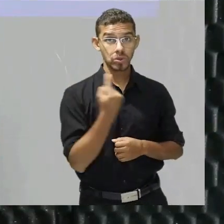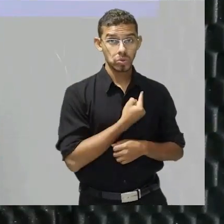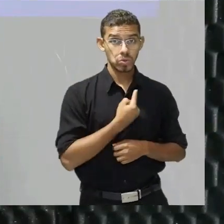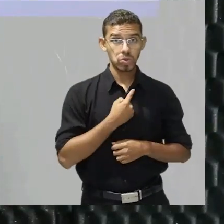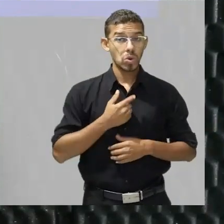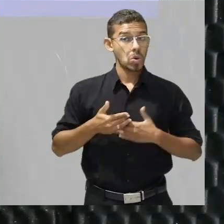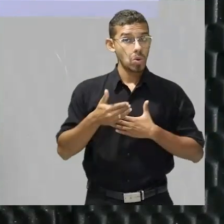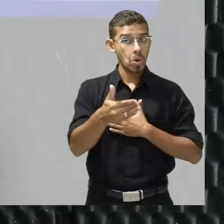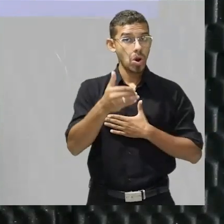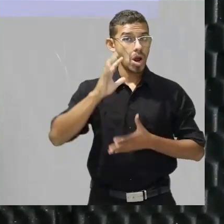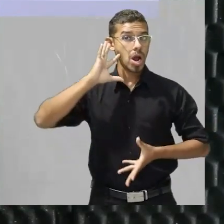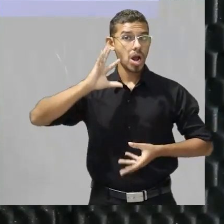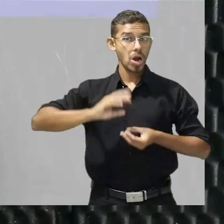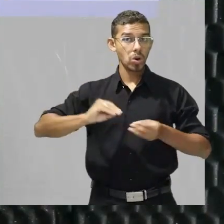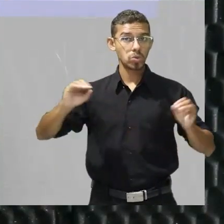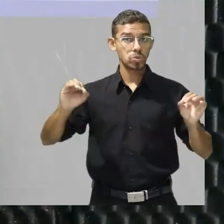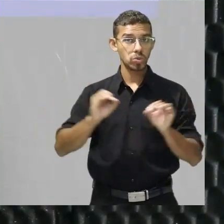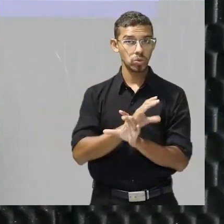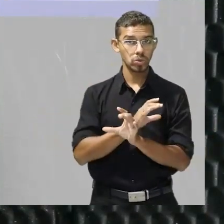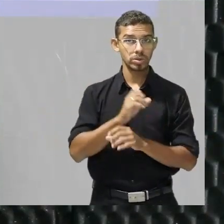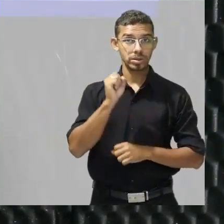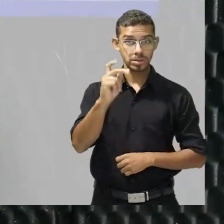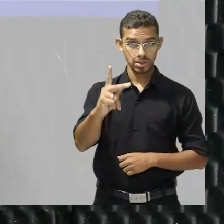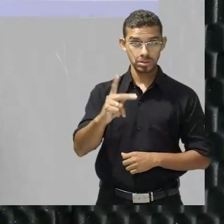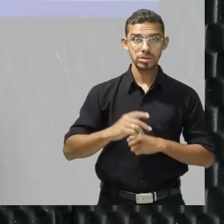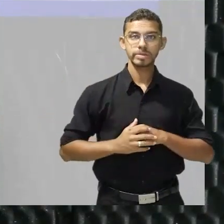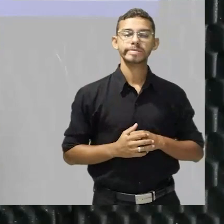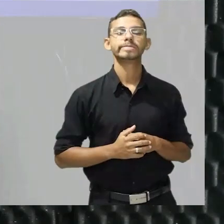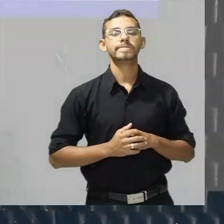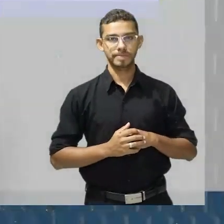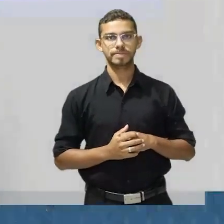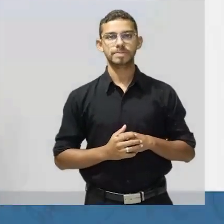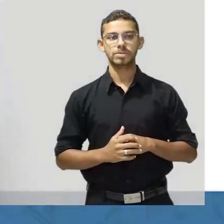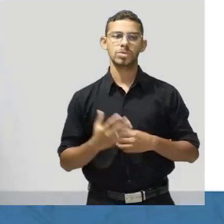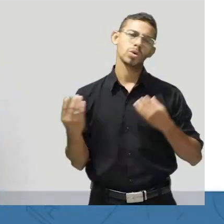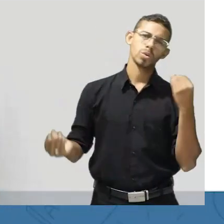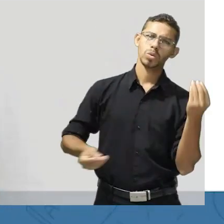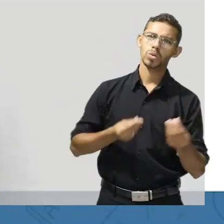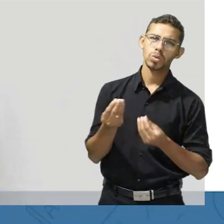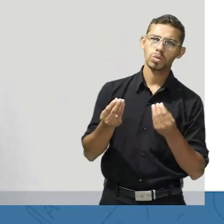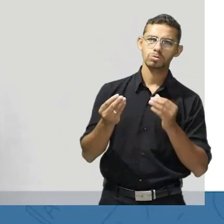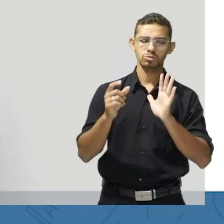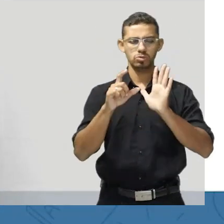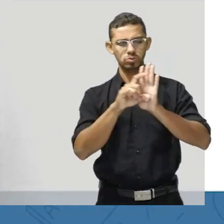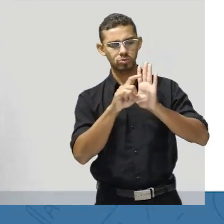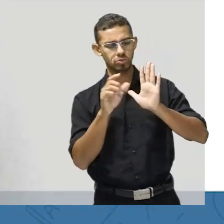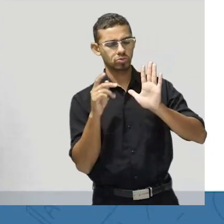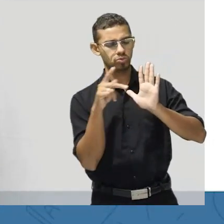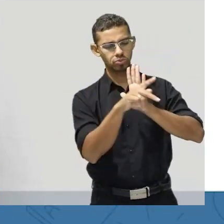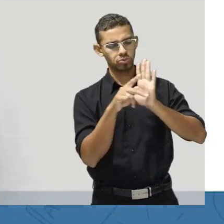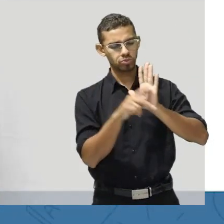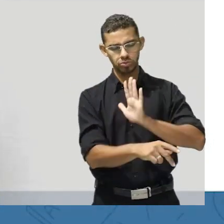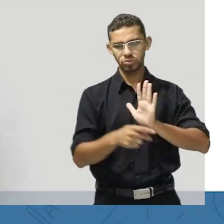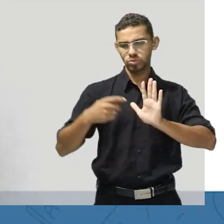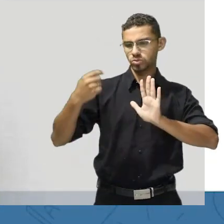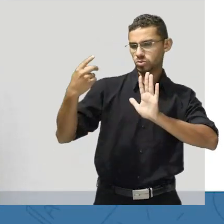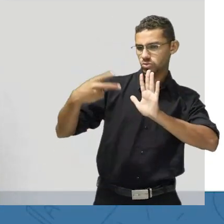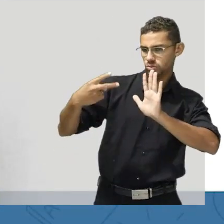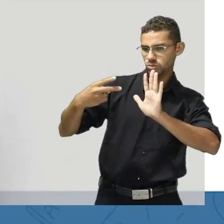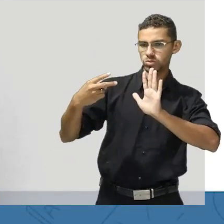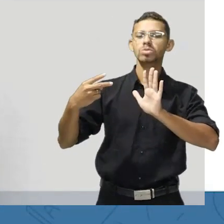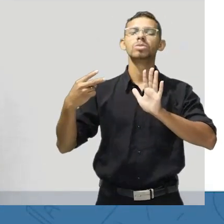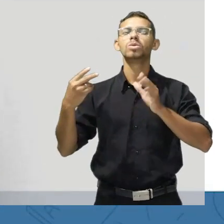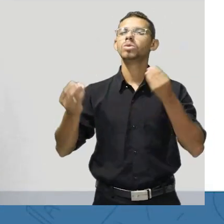partir para a conclusão e como escrever o desenvolvimento de uma redação primeiro